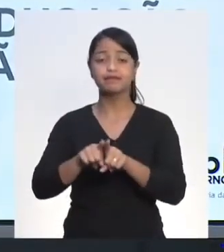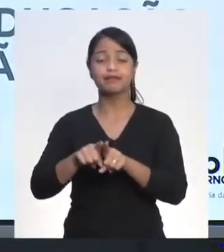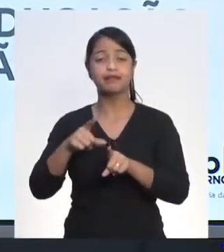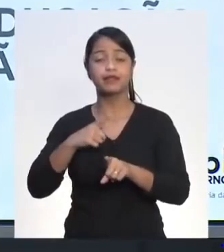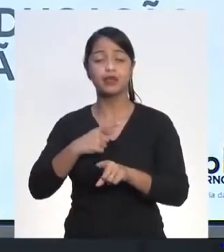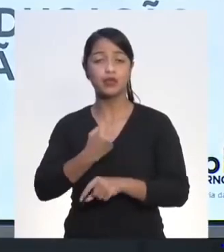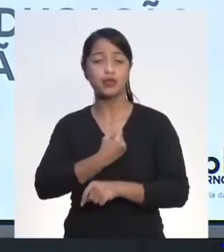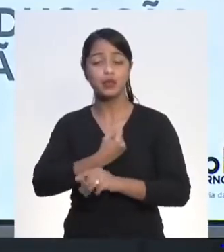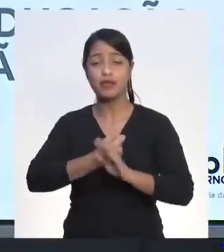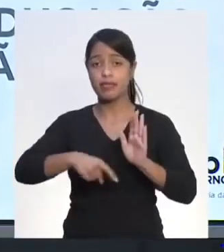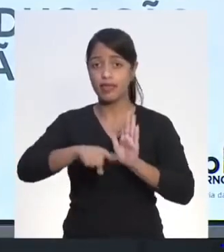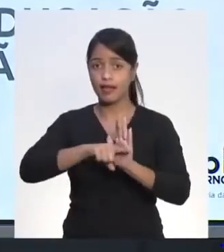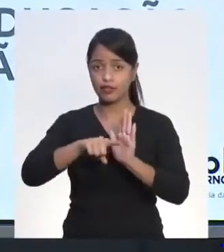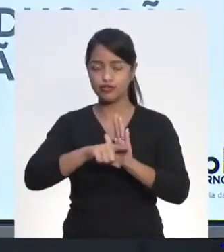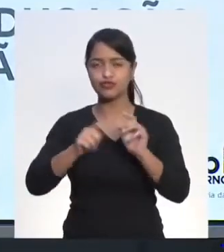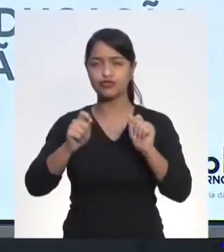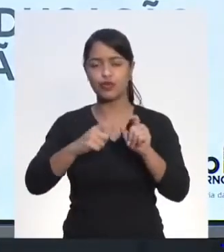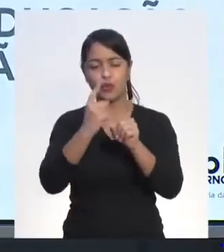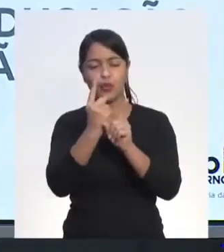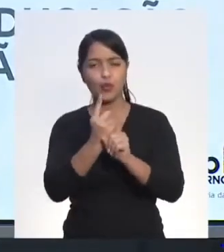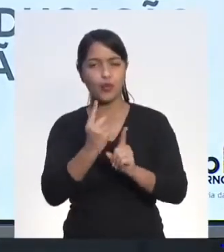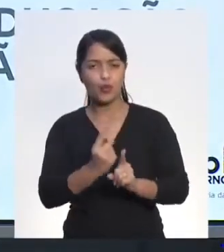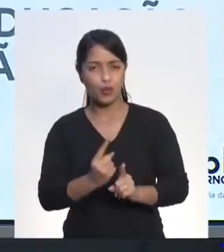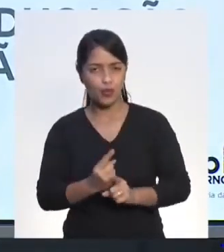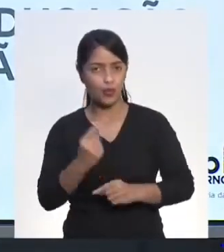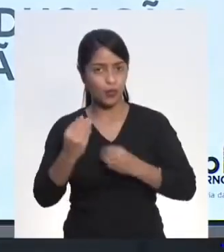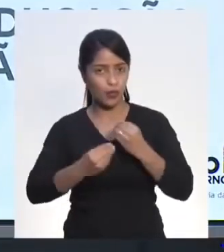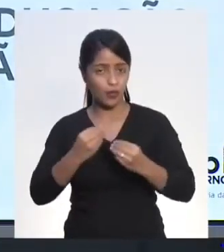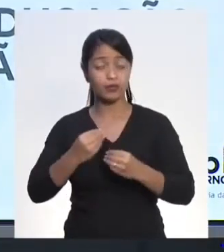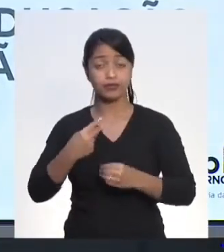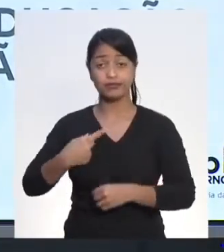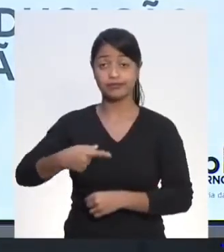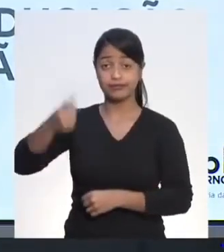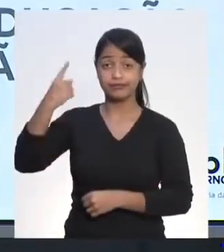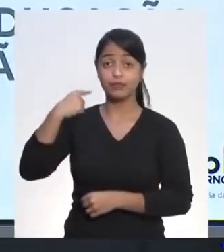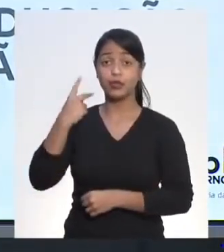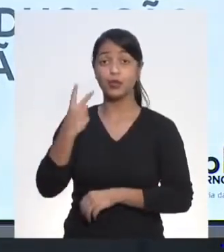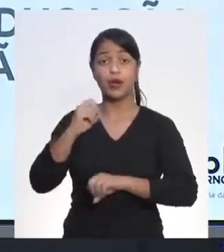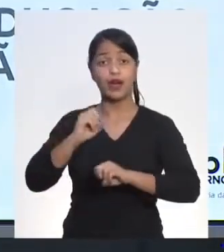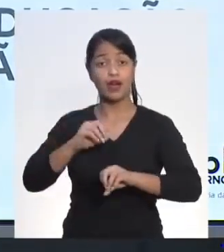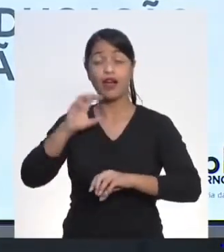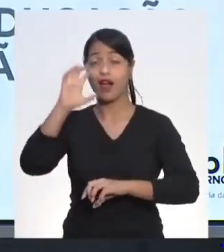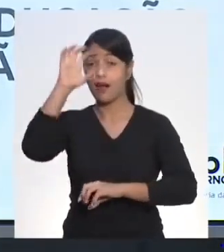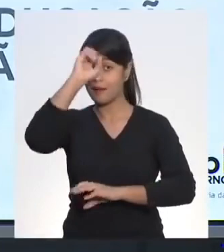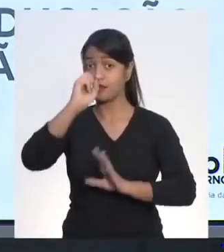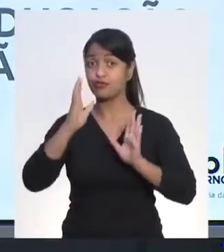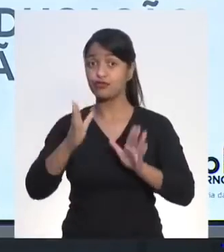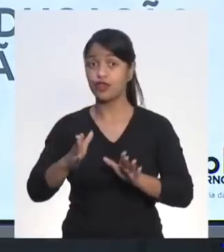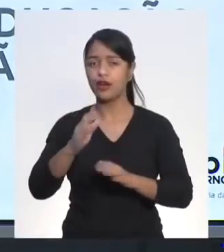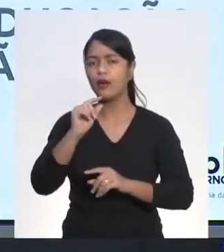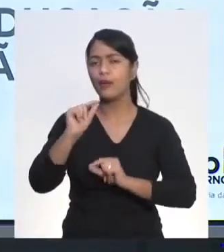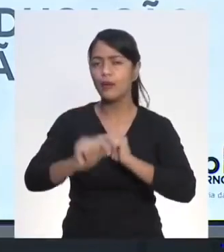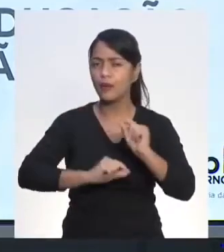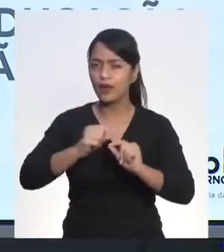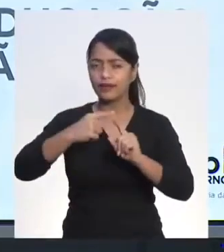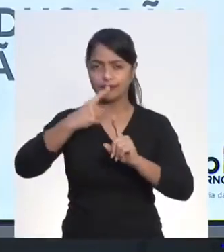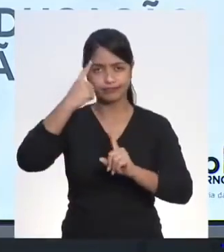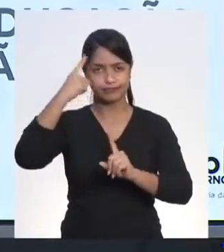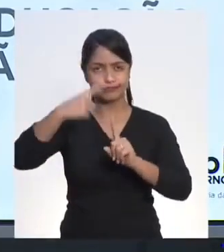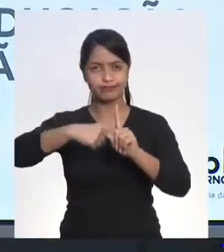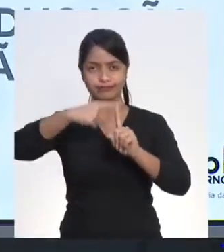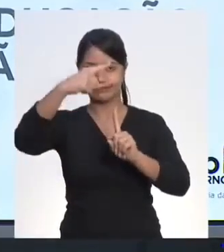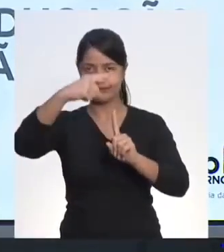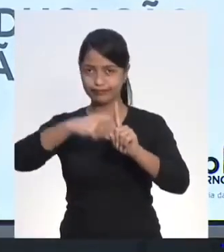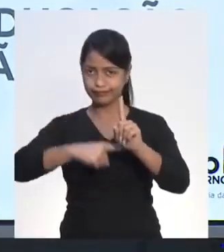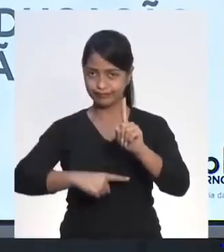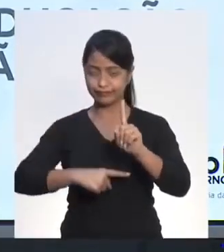desses números negativos, como nós vimos nas duas aulas anteriores. Nós fizemos já um termômetro, olhamos lá a reta, né? Lembra? Reta